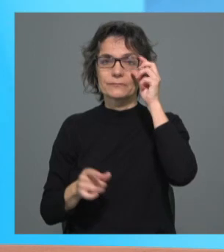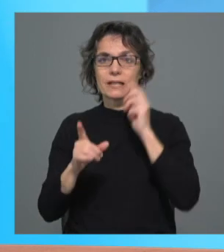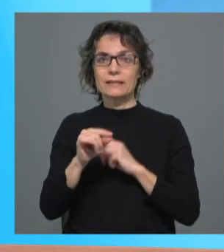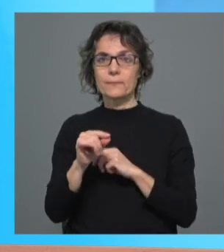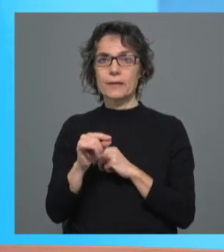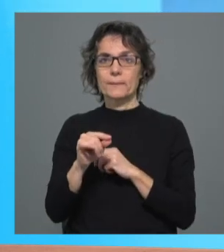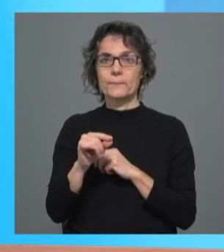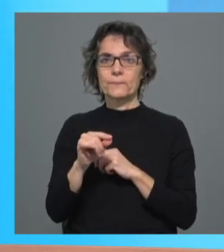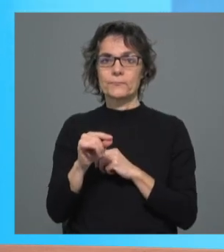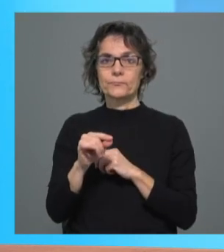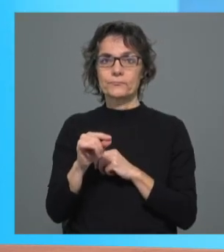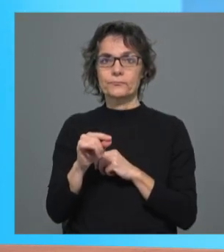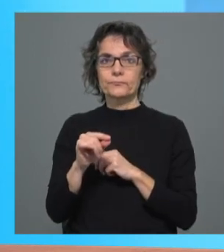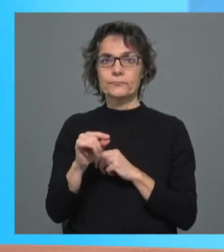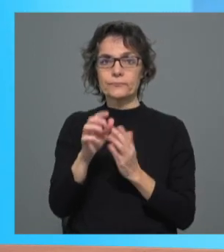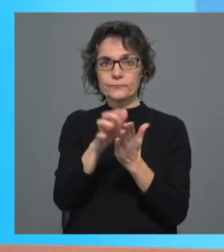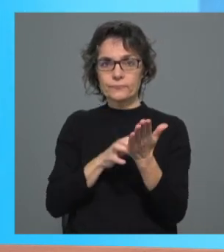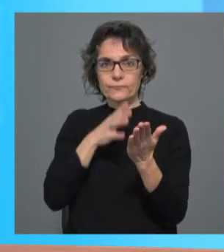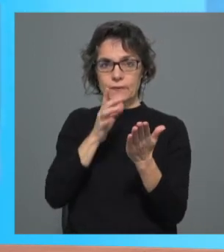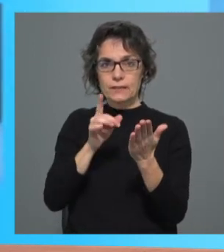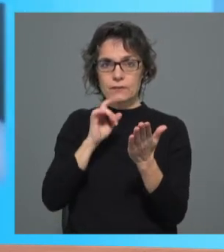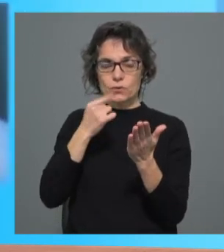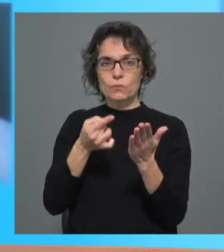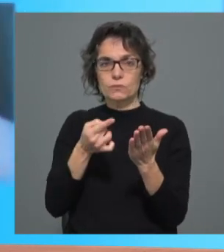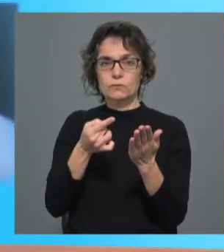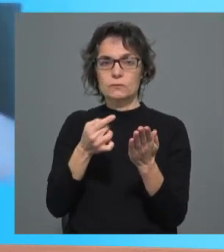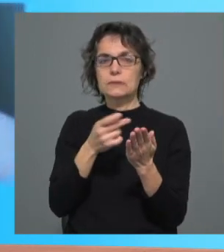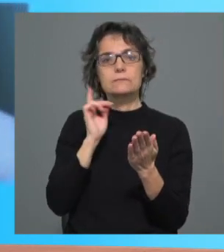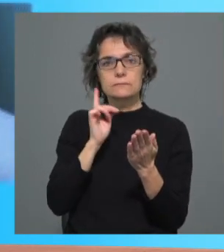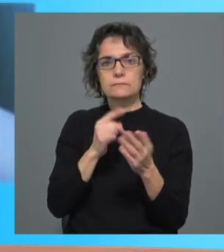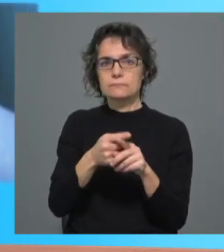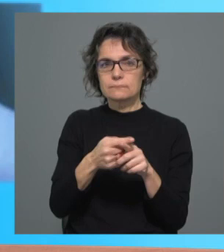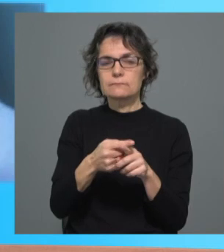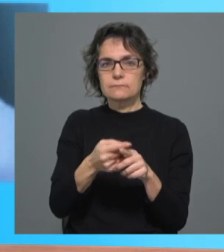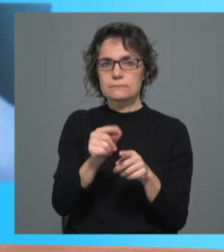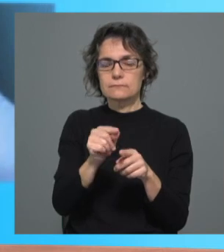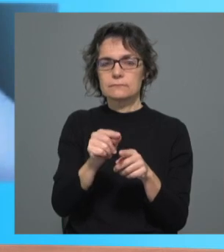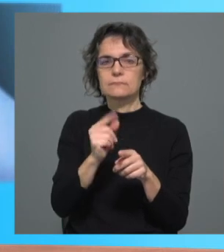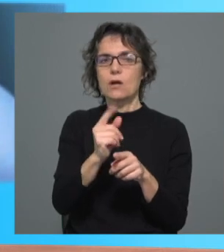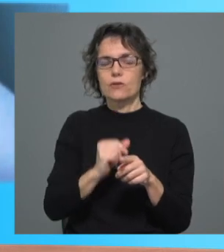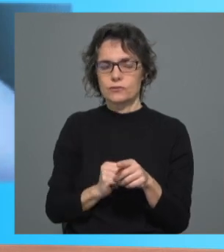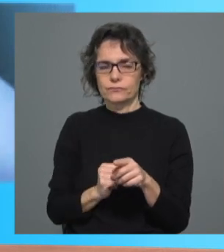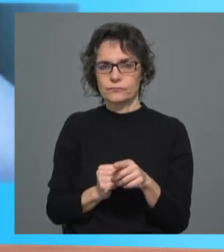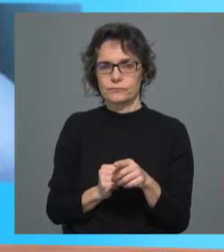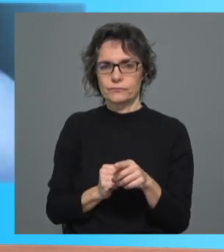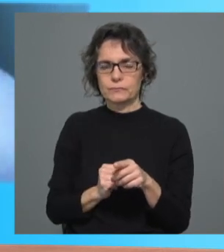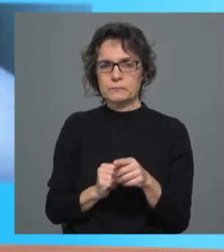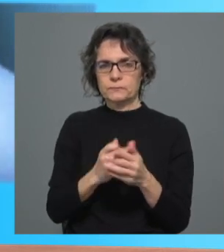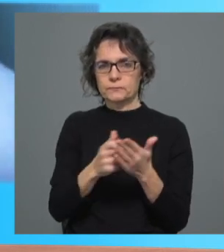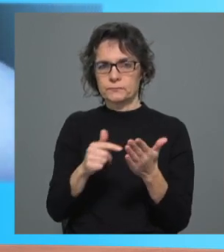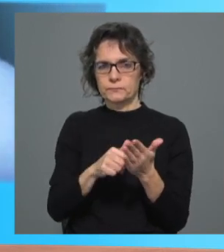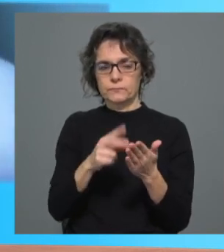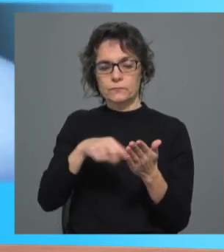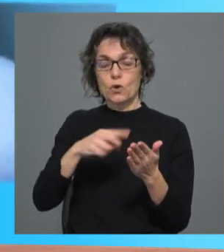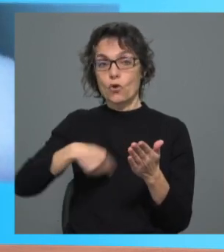tem diz algo mais também muito interessante, que é, na medida em que nós somos